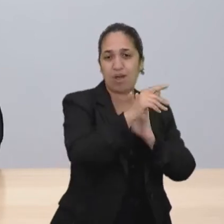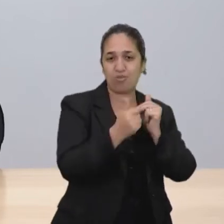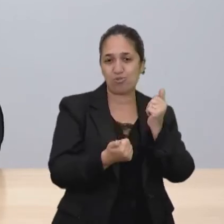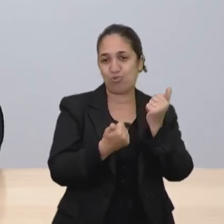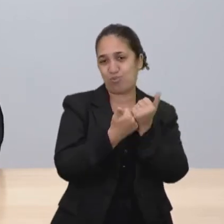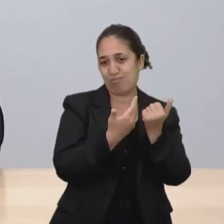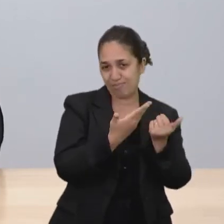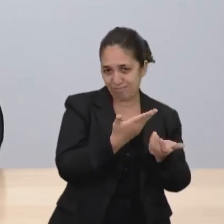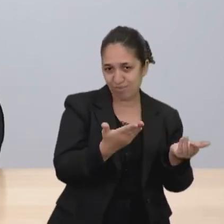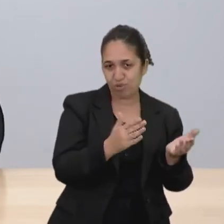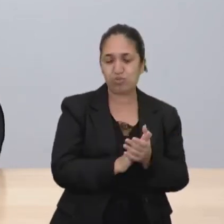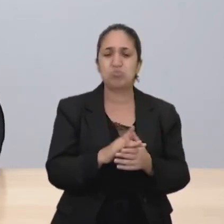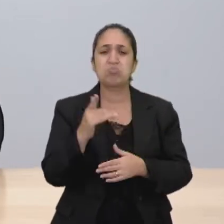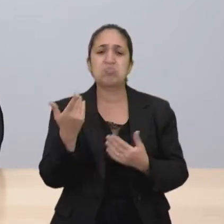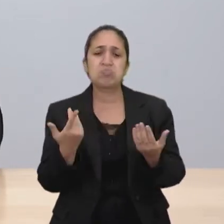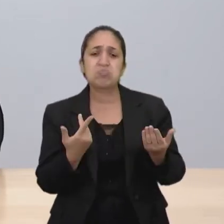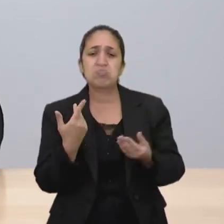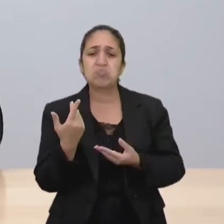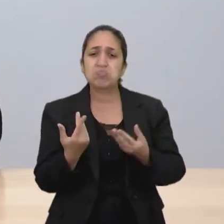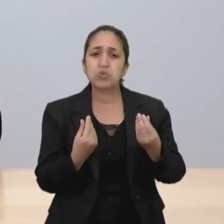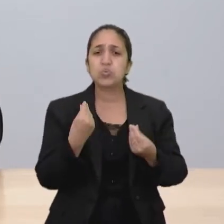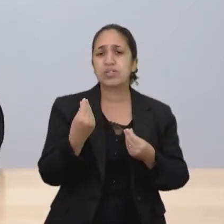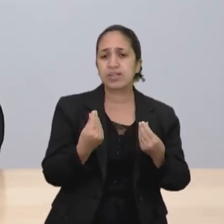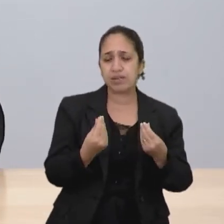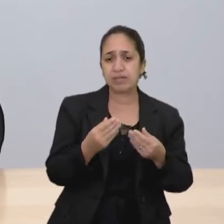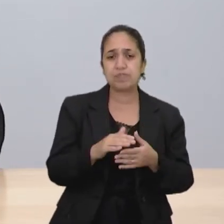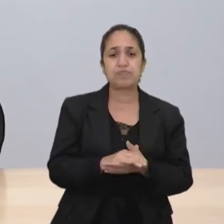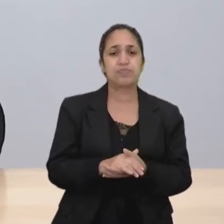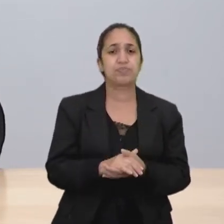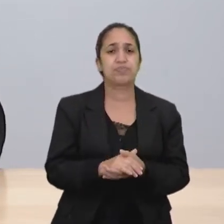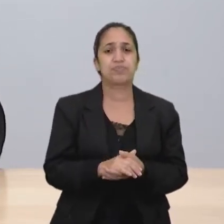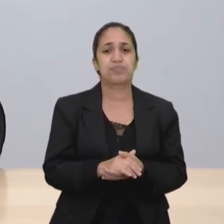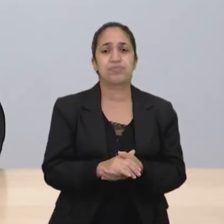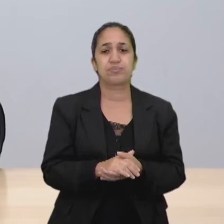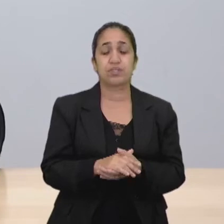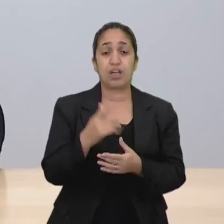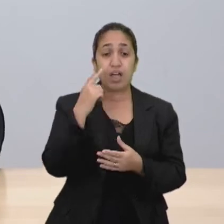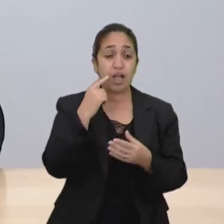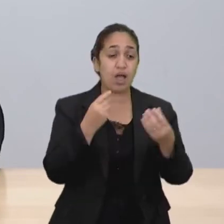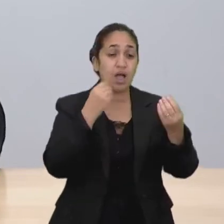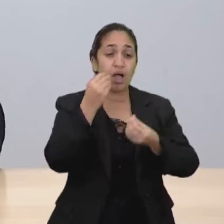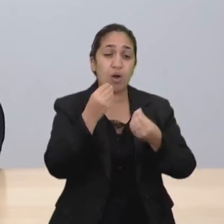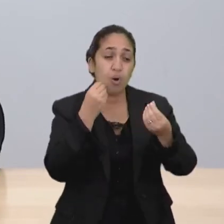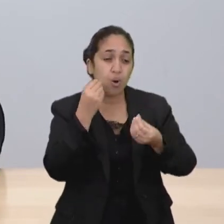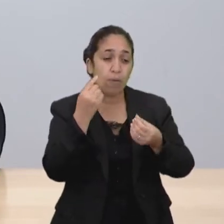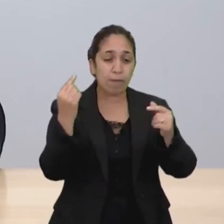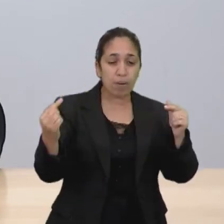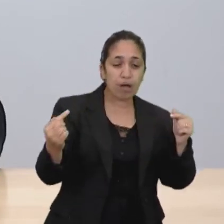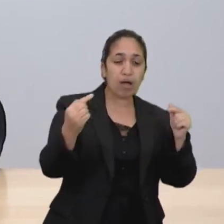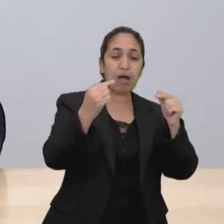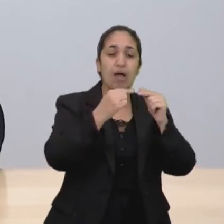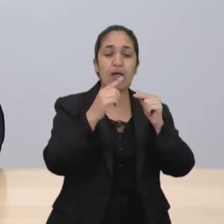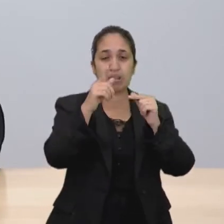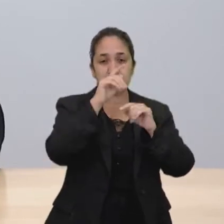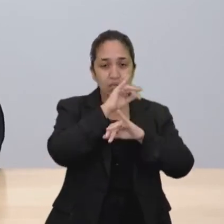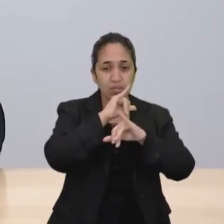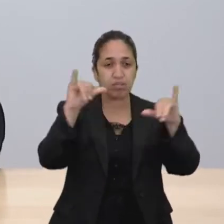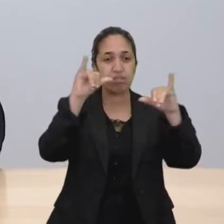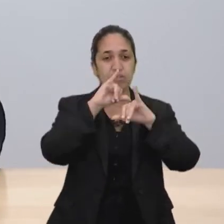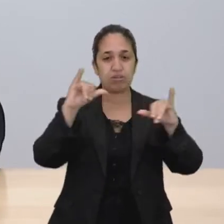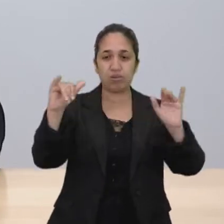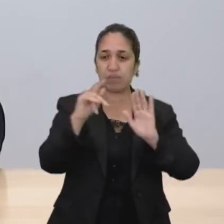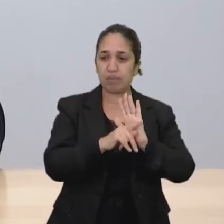midiático. Aí, quando fala de suporte midiático, o professor está falando do quê? É o veículo, é o canal por onde você vai transmitir o seu